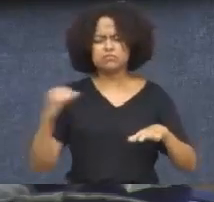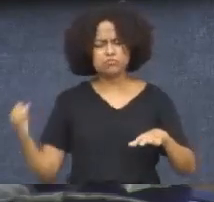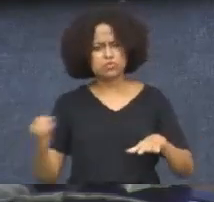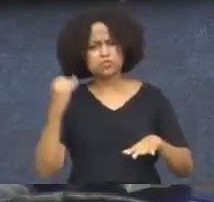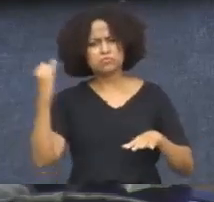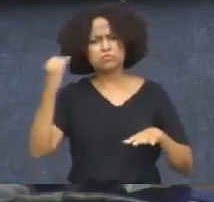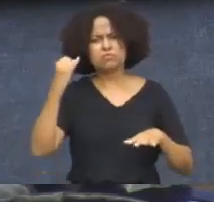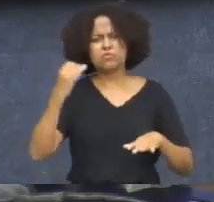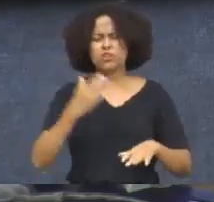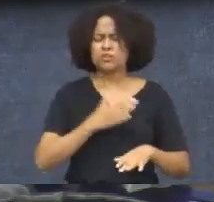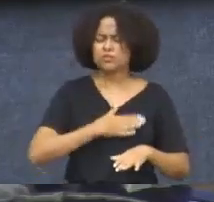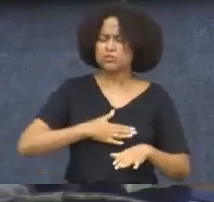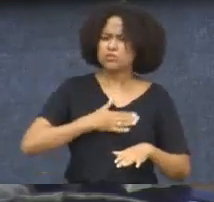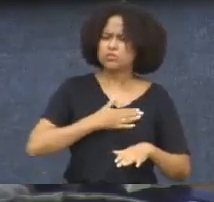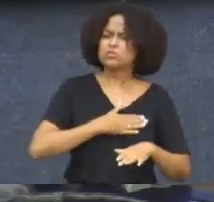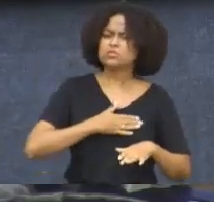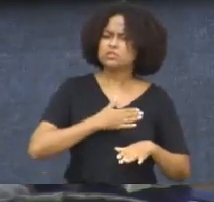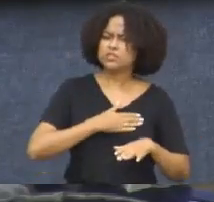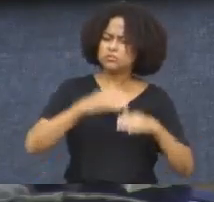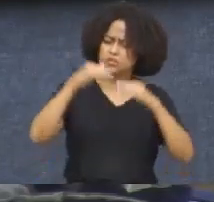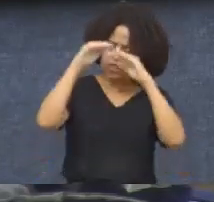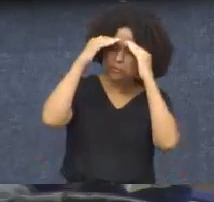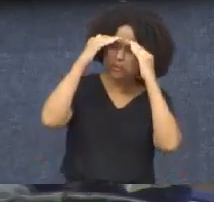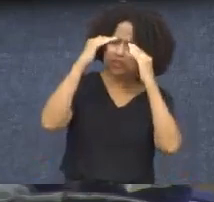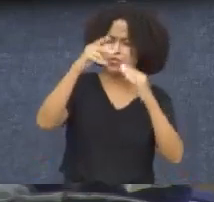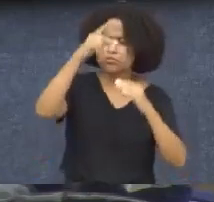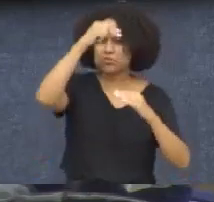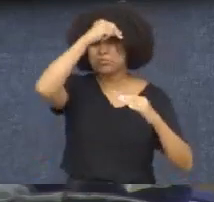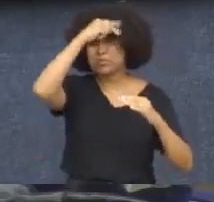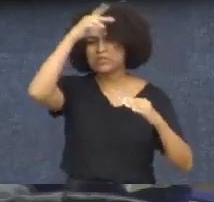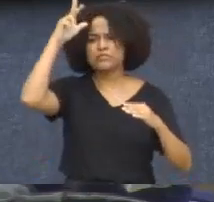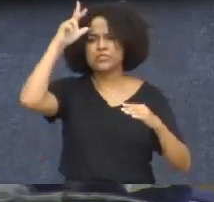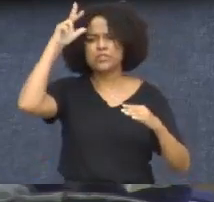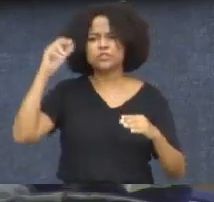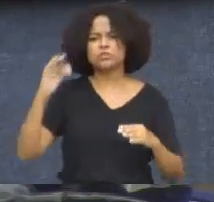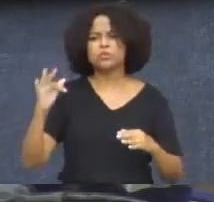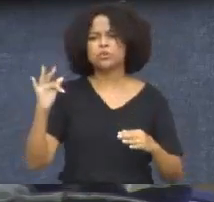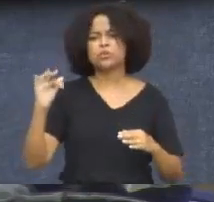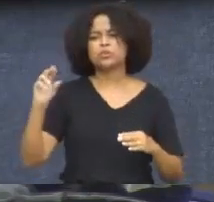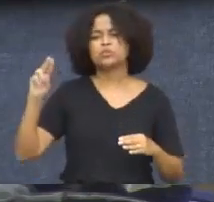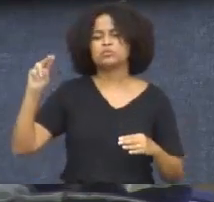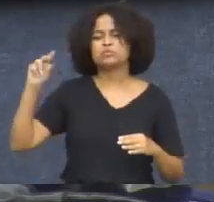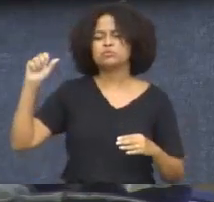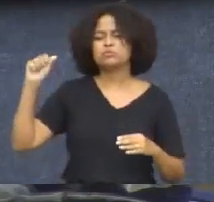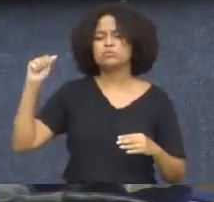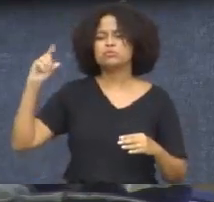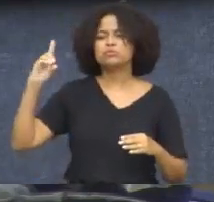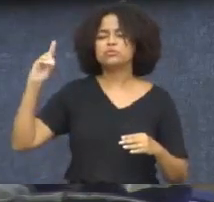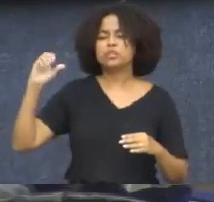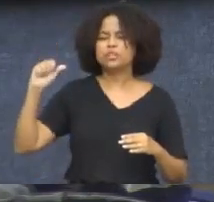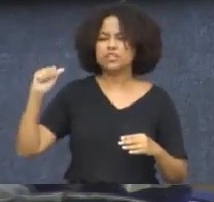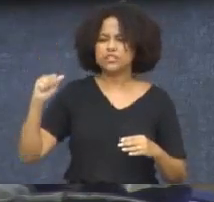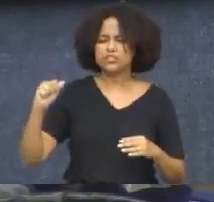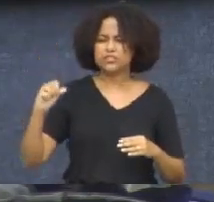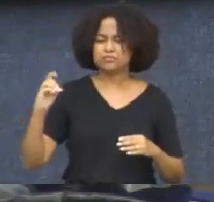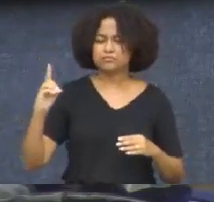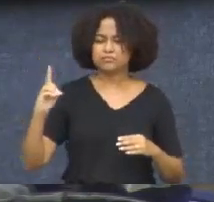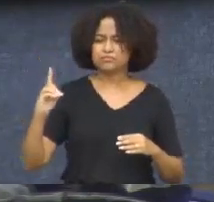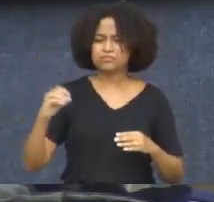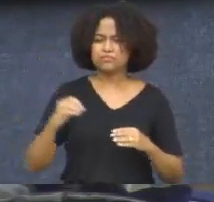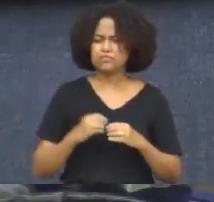gostamos e respeitamos o prefeito dessa cidade. Queremos mais apreço com a política, a arte nobre de